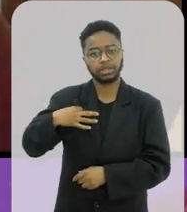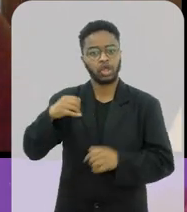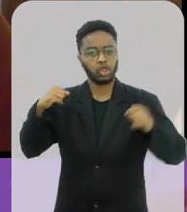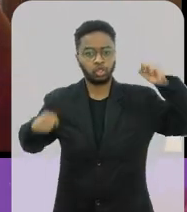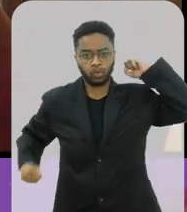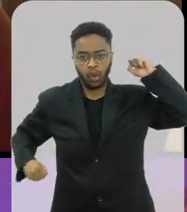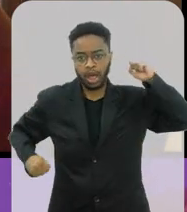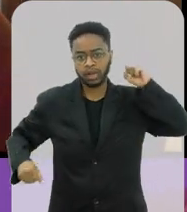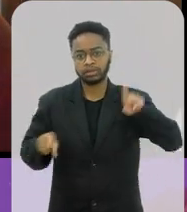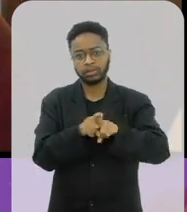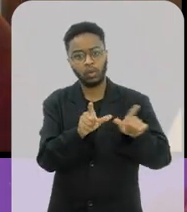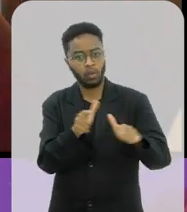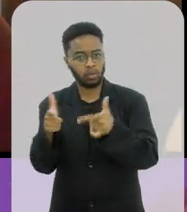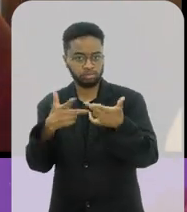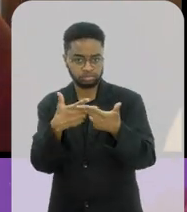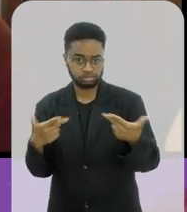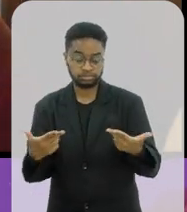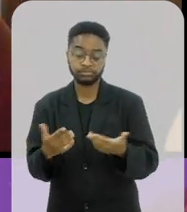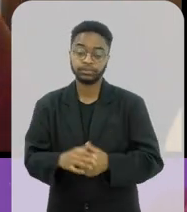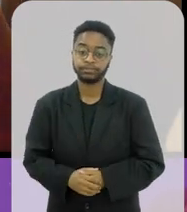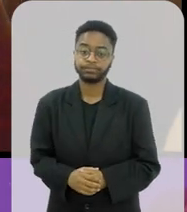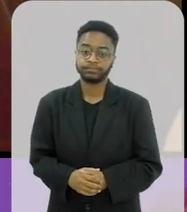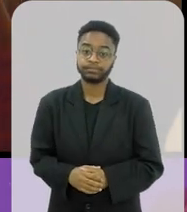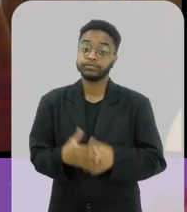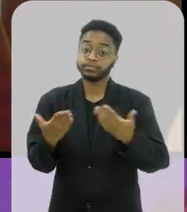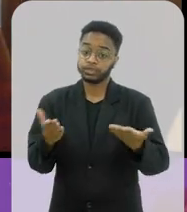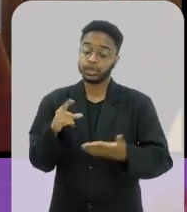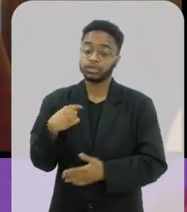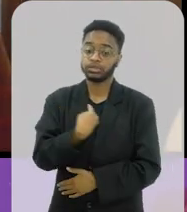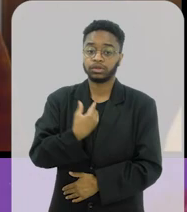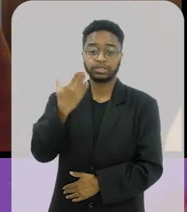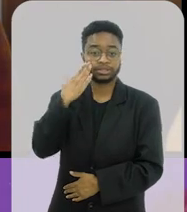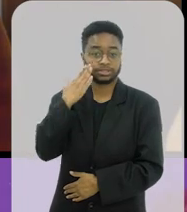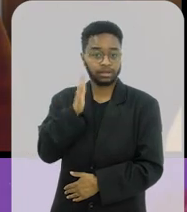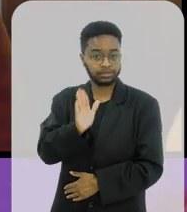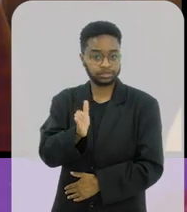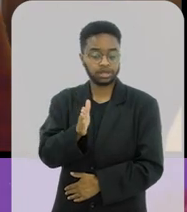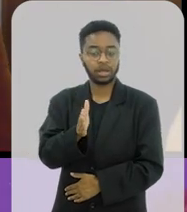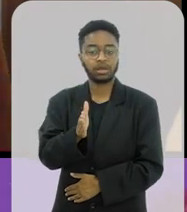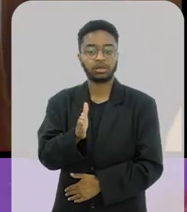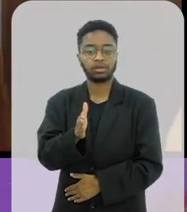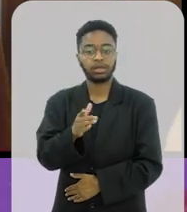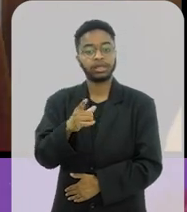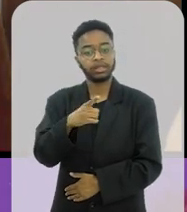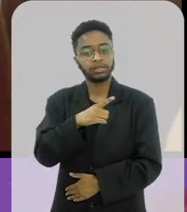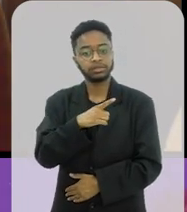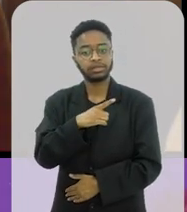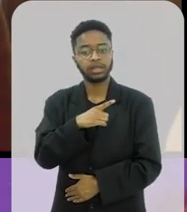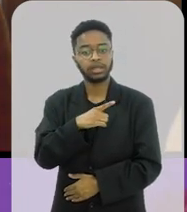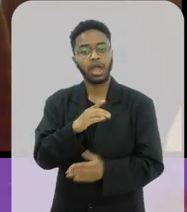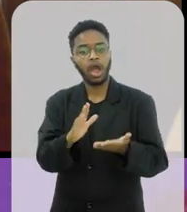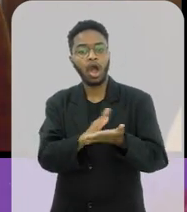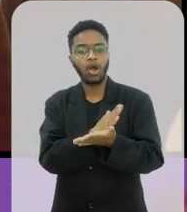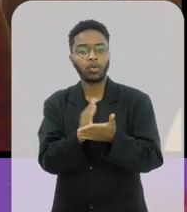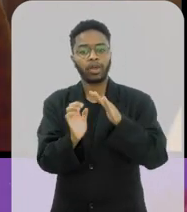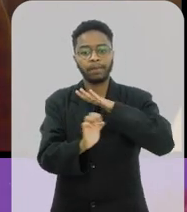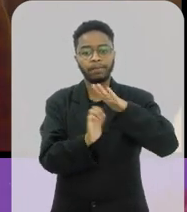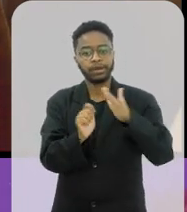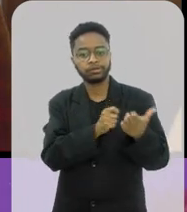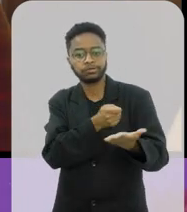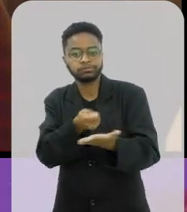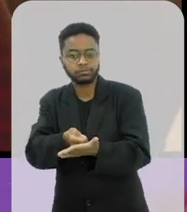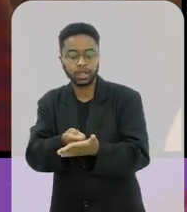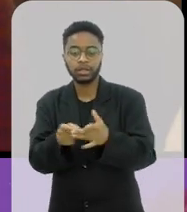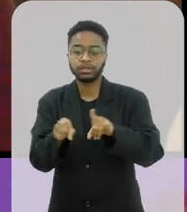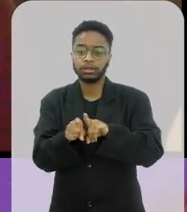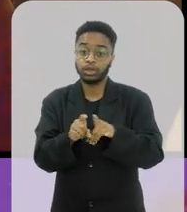tudo mais. Então, a gente sabe que também existe aquele ou aqueles patrocinadores que